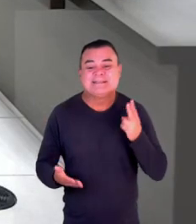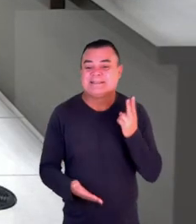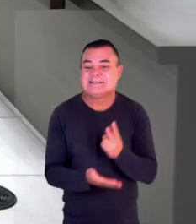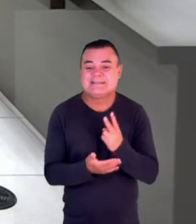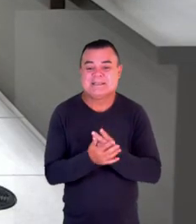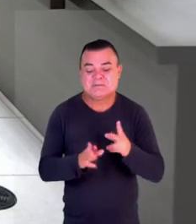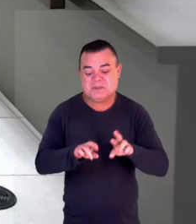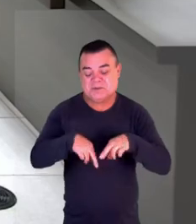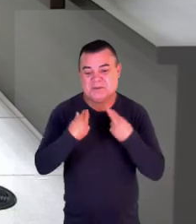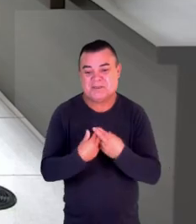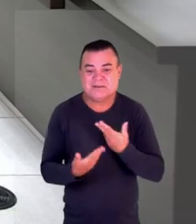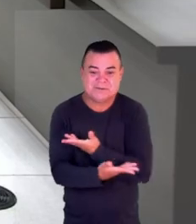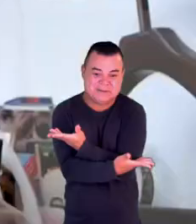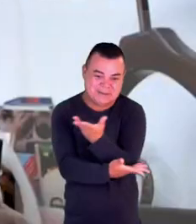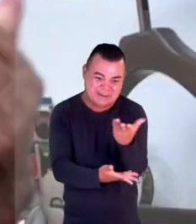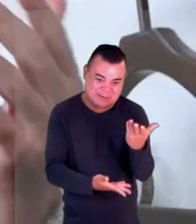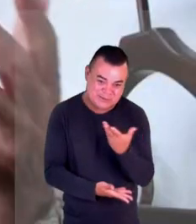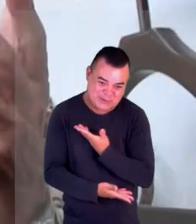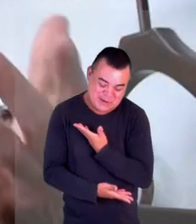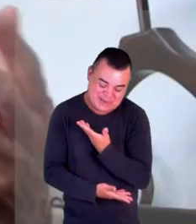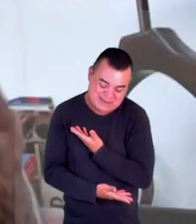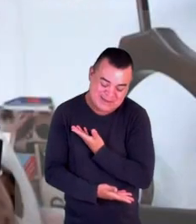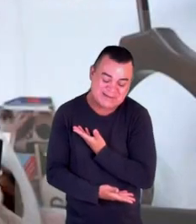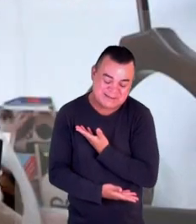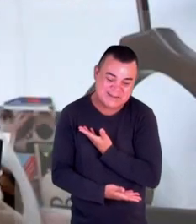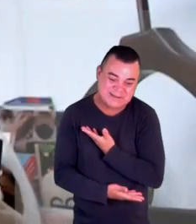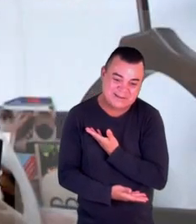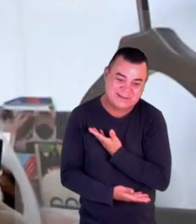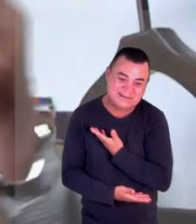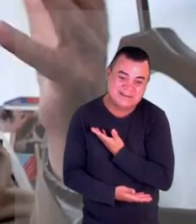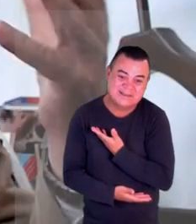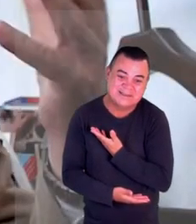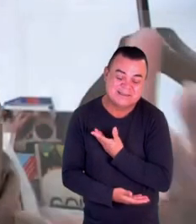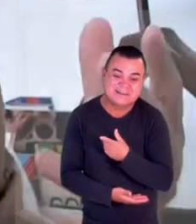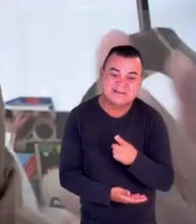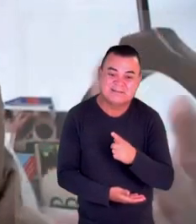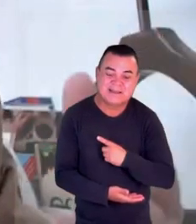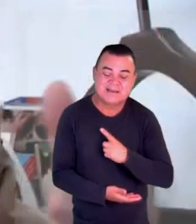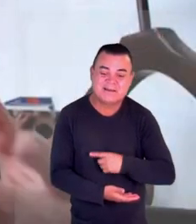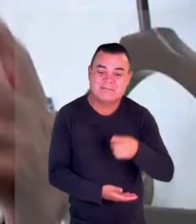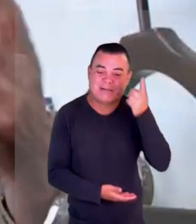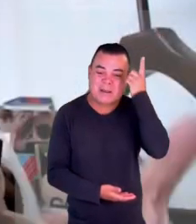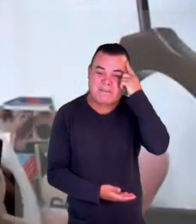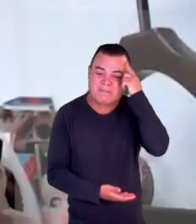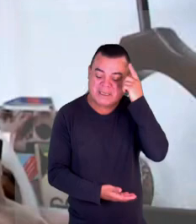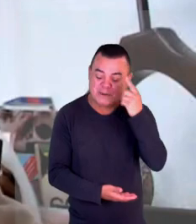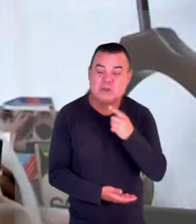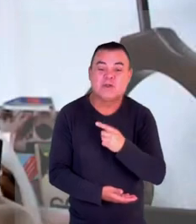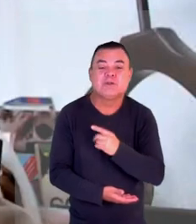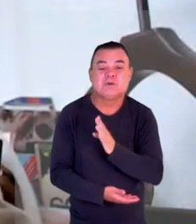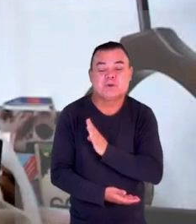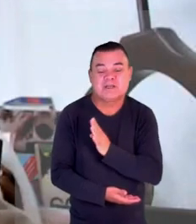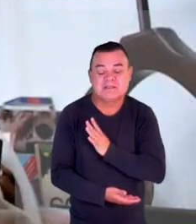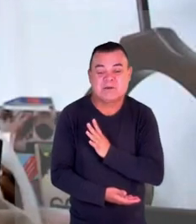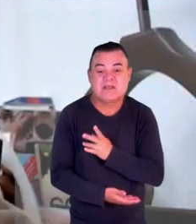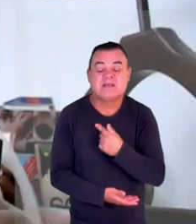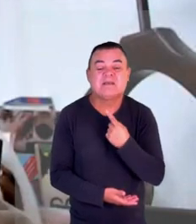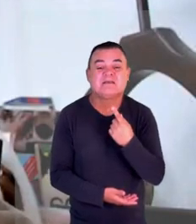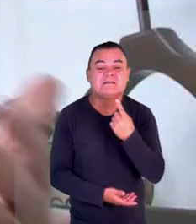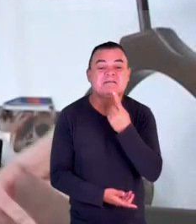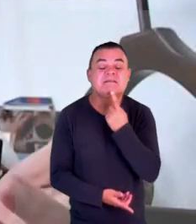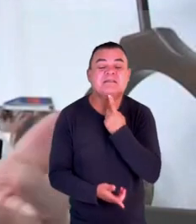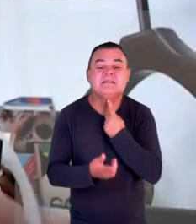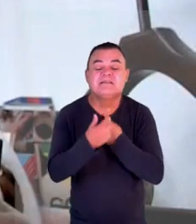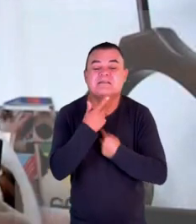né que que carregam na na na mente no coração esse desejo de de sermos